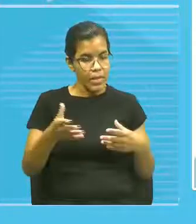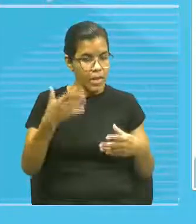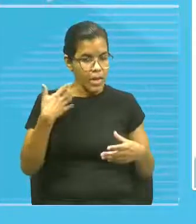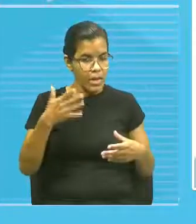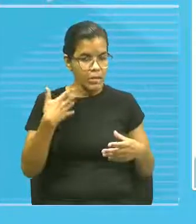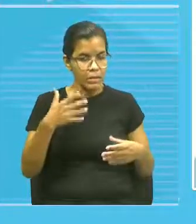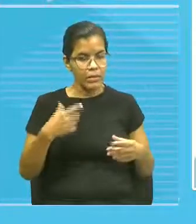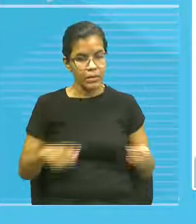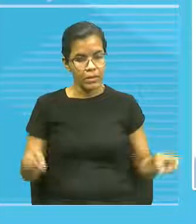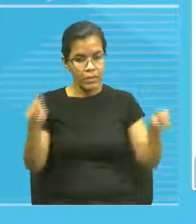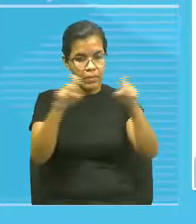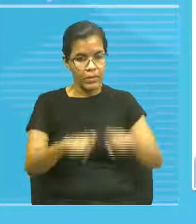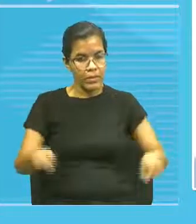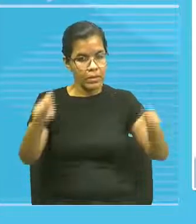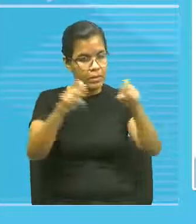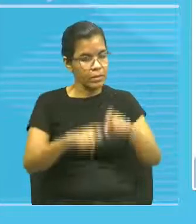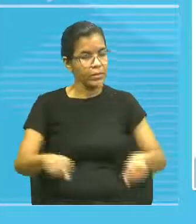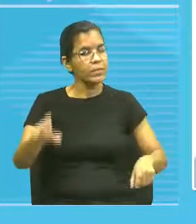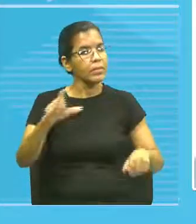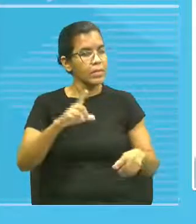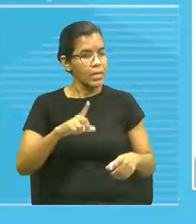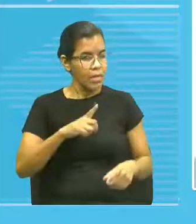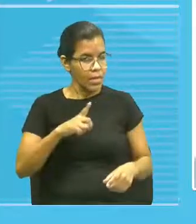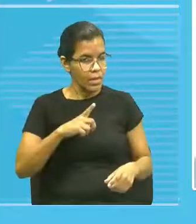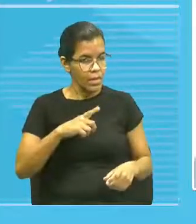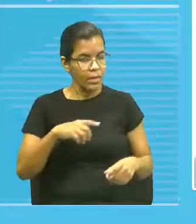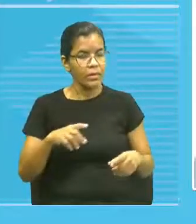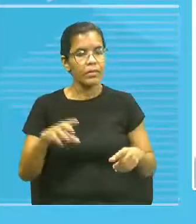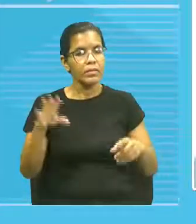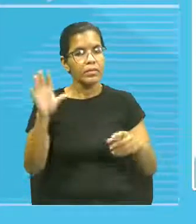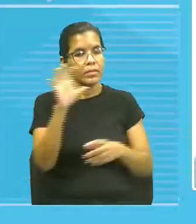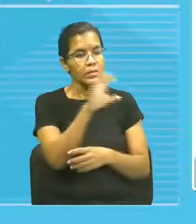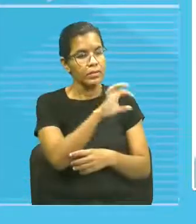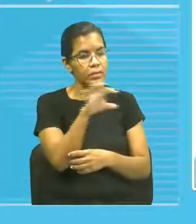no computador tem um ventiladorzinho. Você